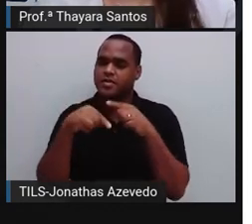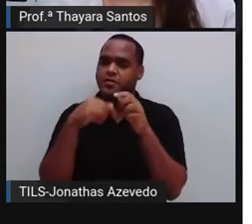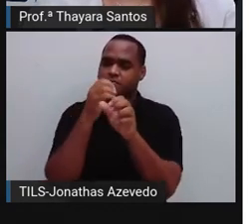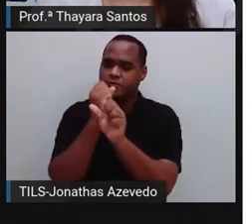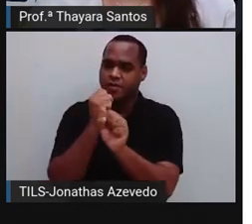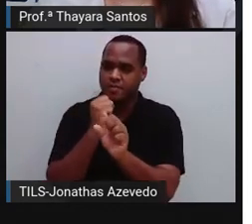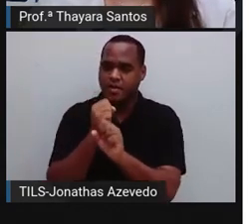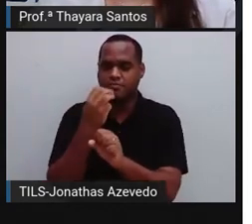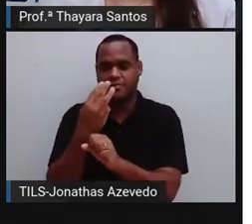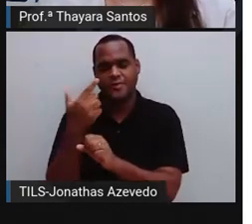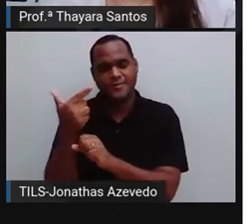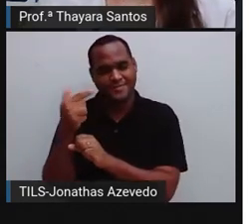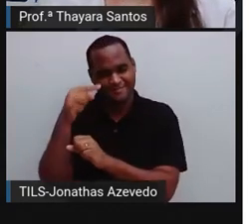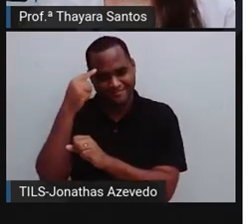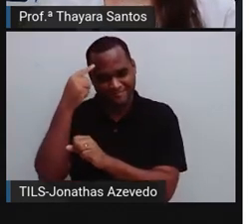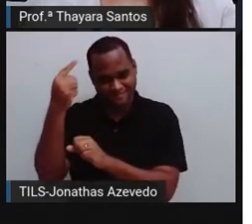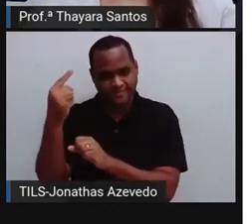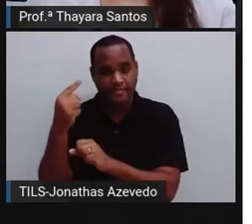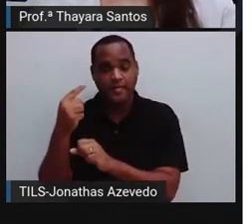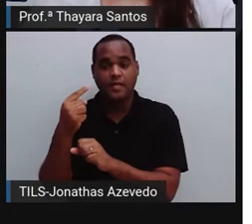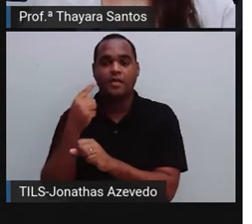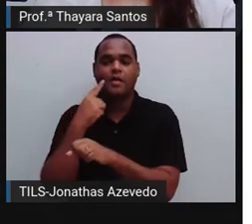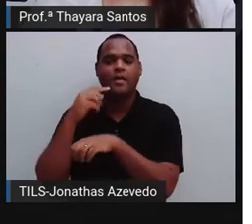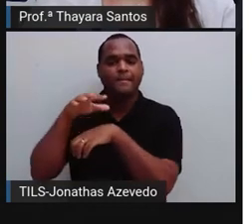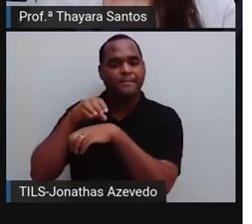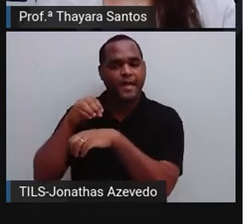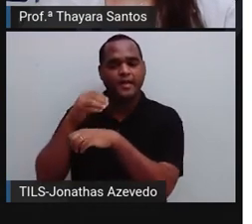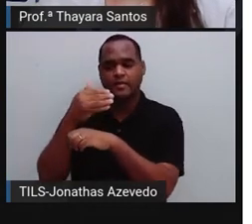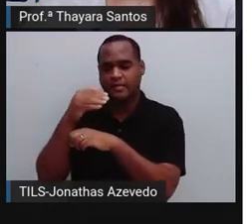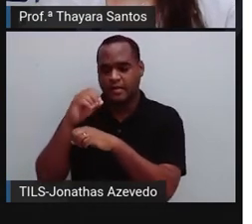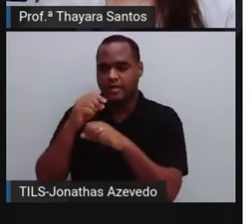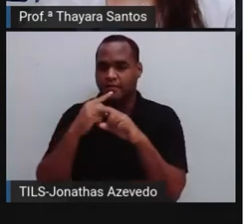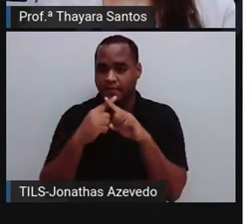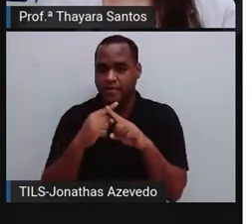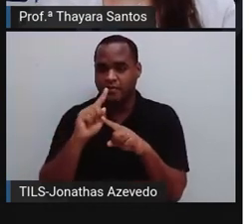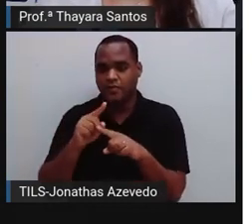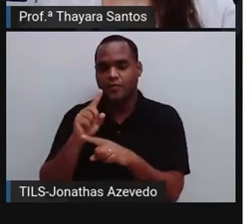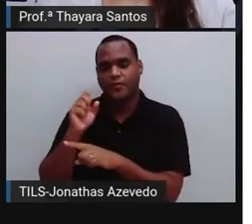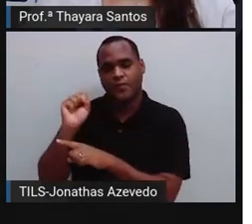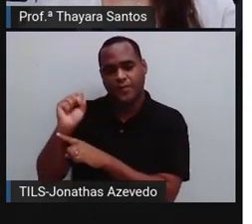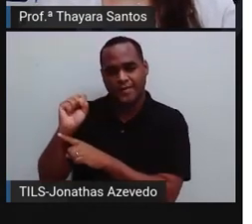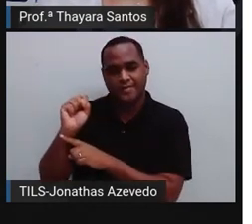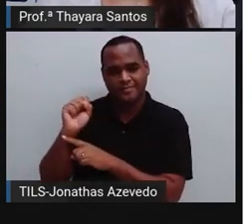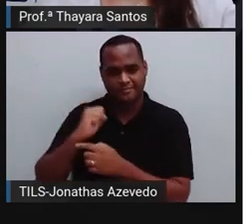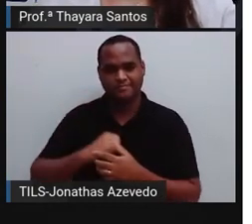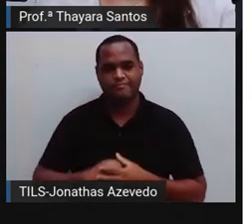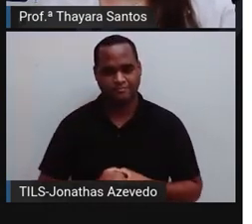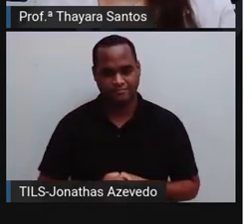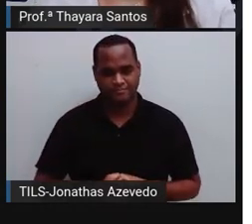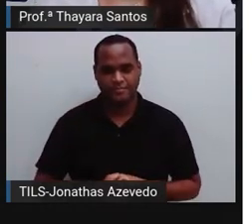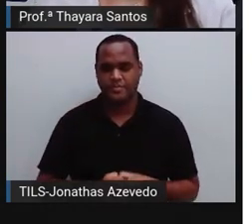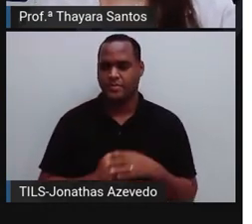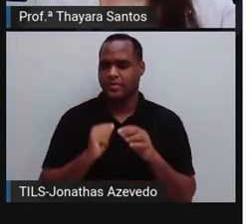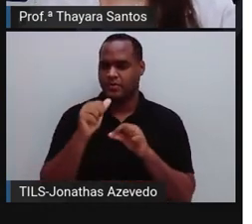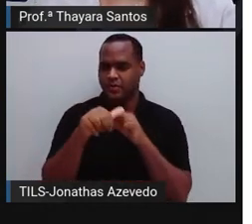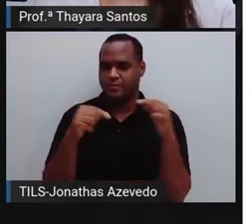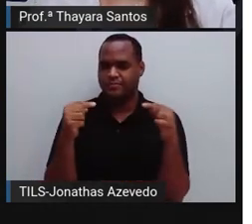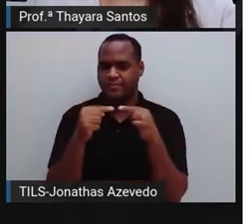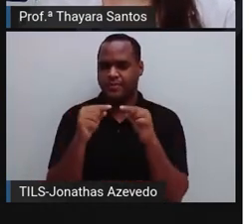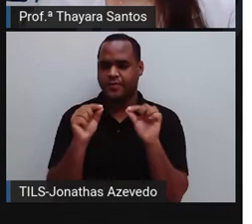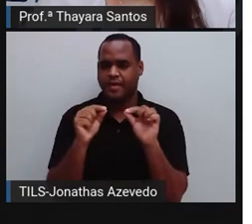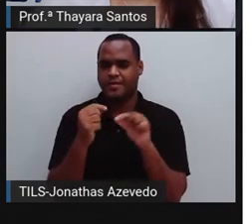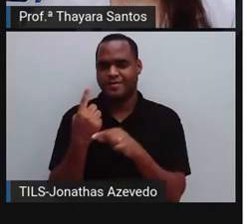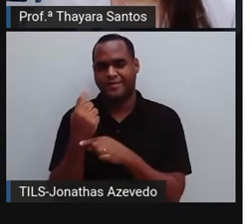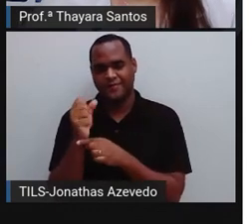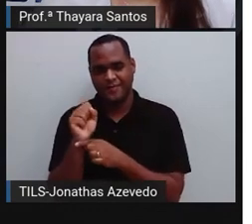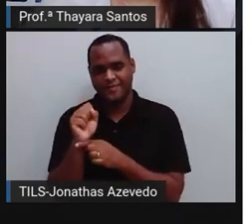esse resultado com 32. Quando eu pego aqui 10 vezes 1,8, eu vou